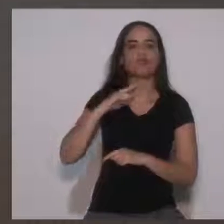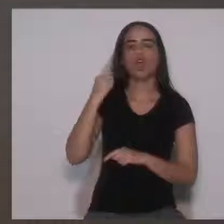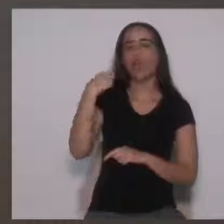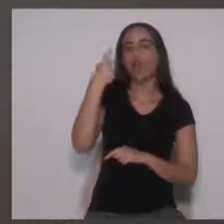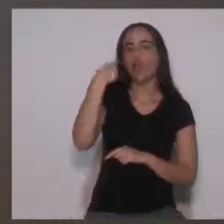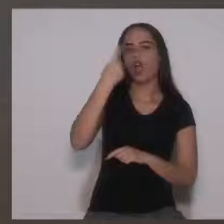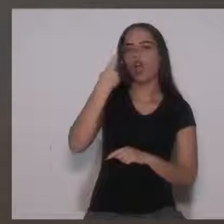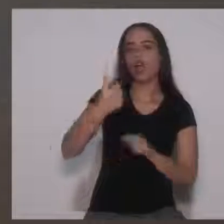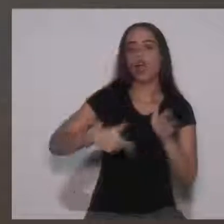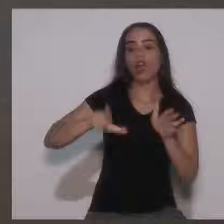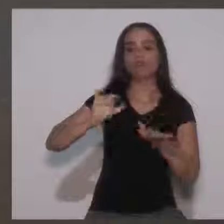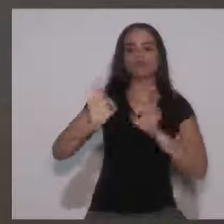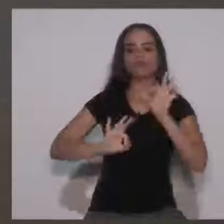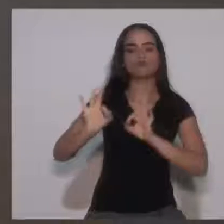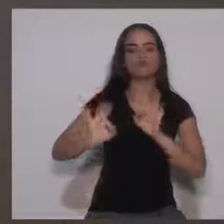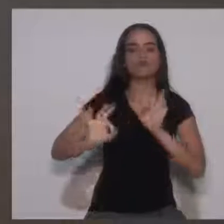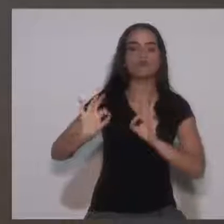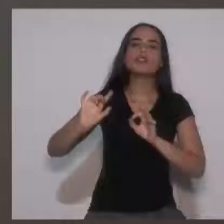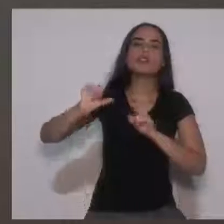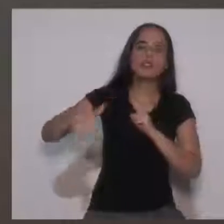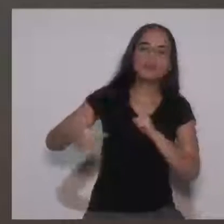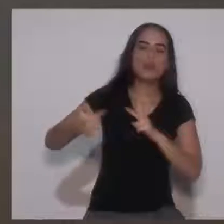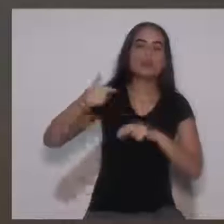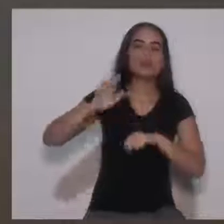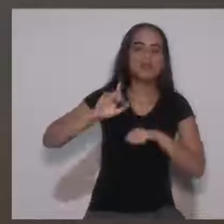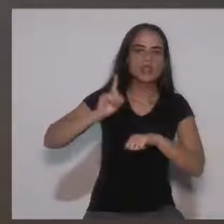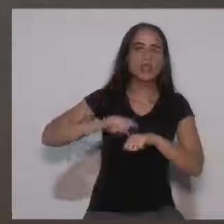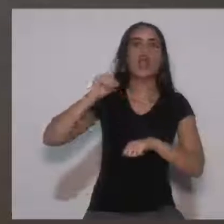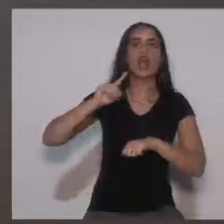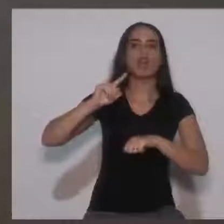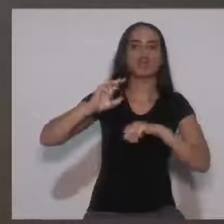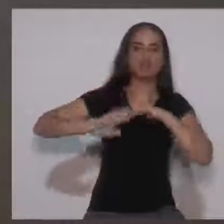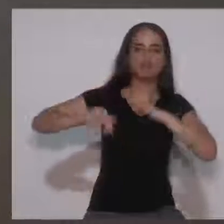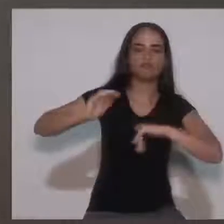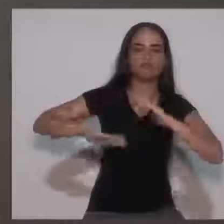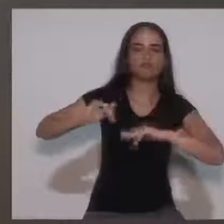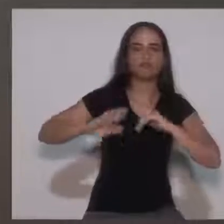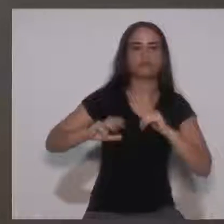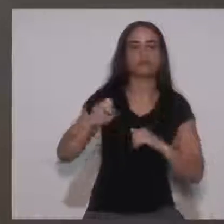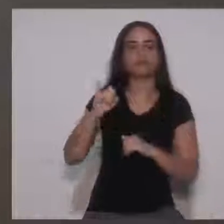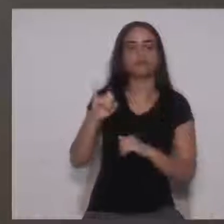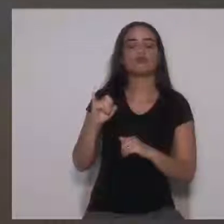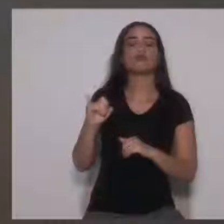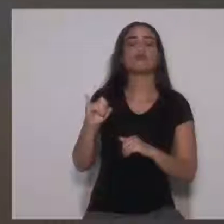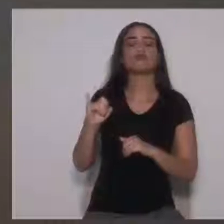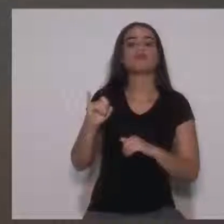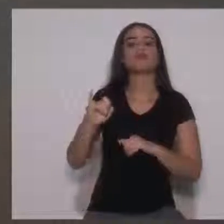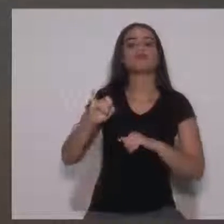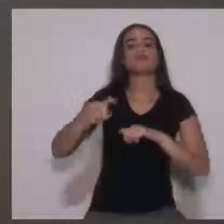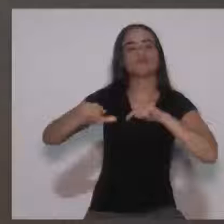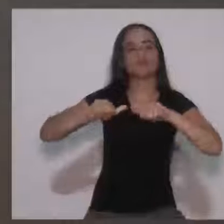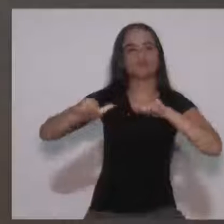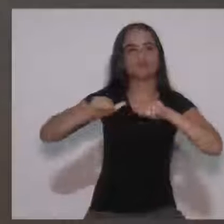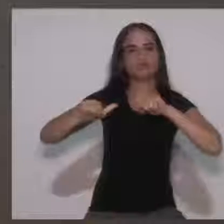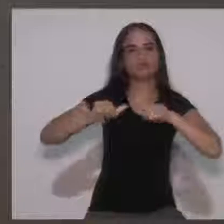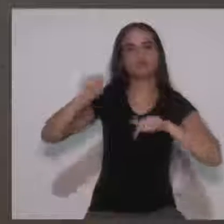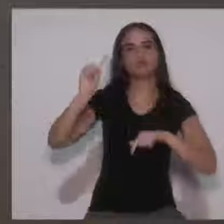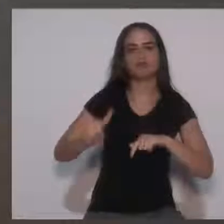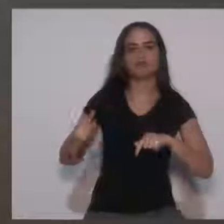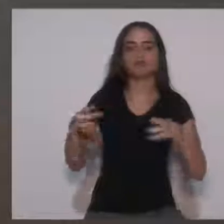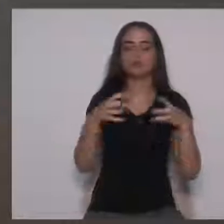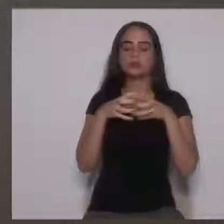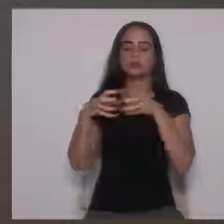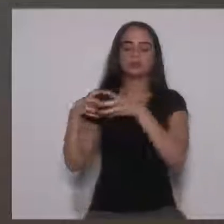de planejamento e de execução. Se transformasse esse trabalho da diretoria da FEAVIM, desses grupos